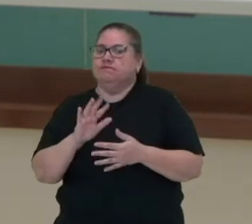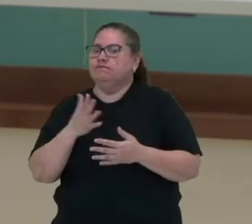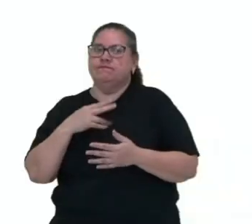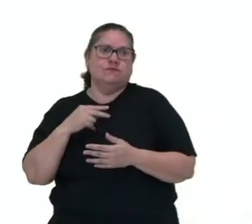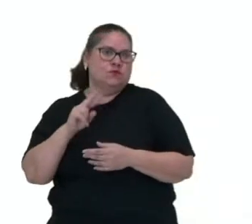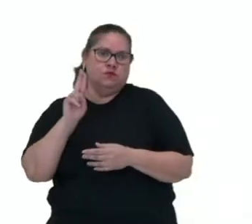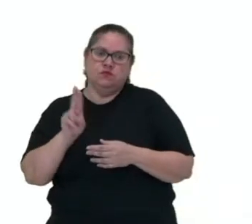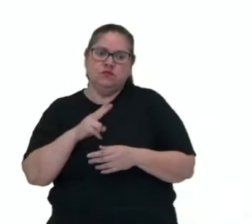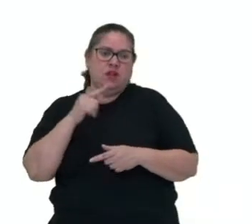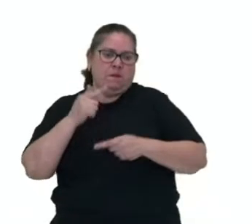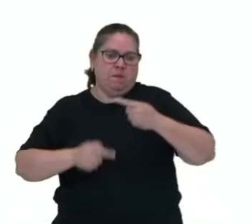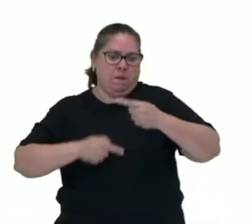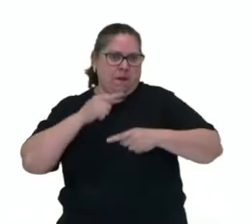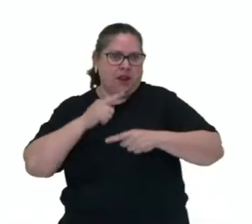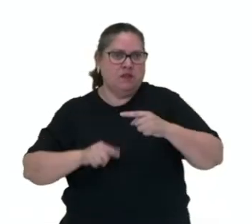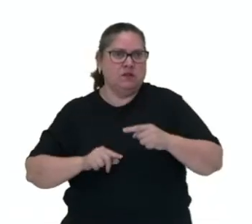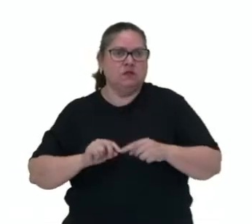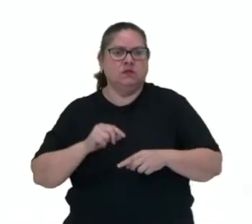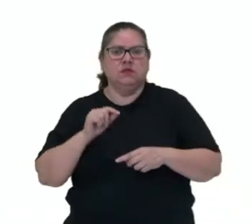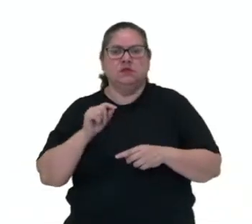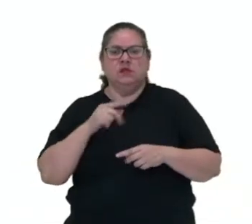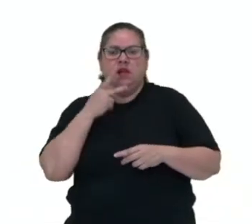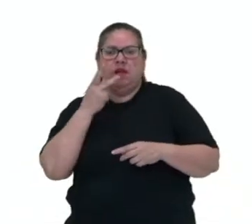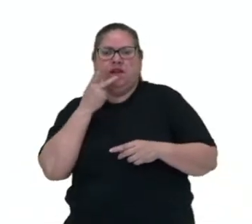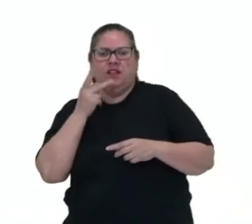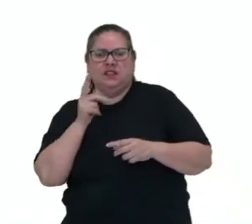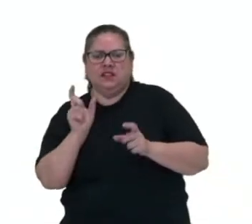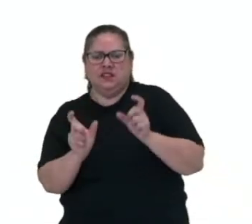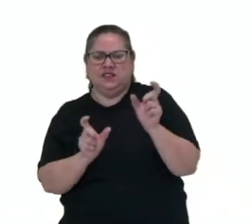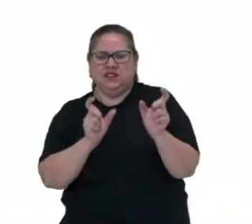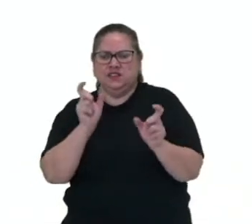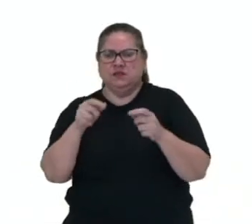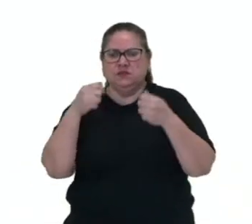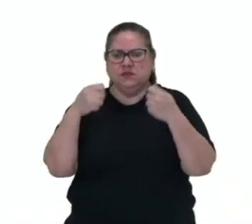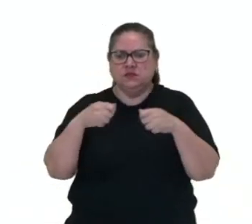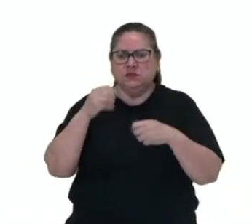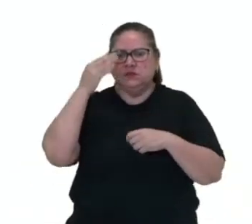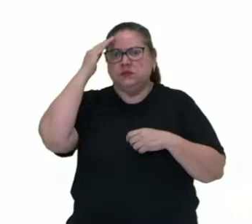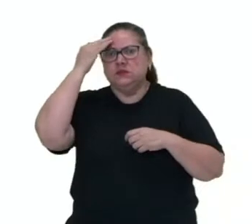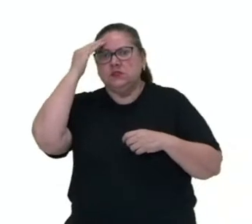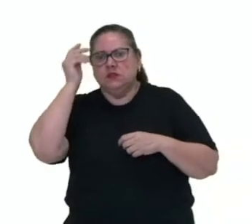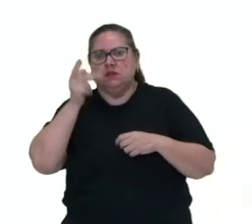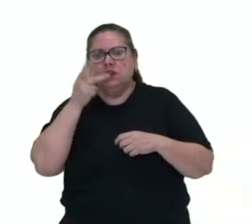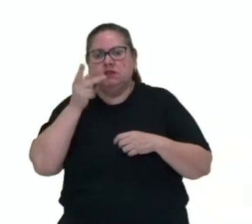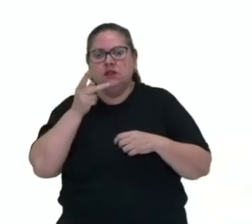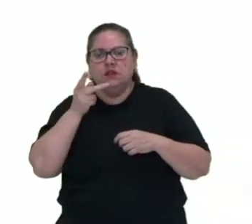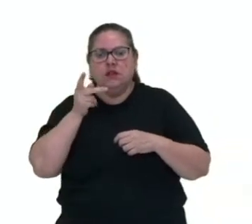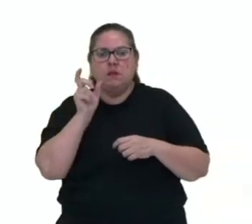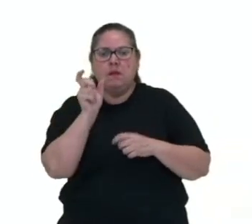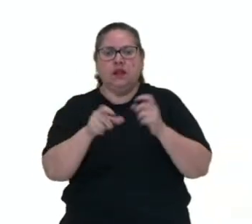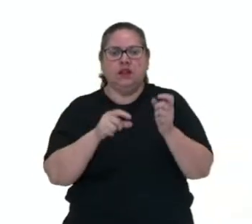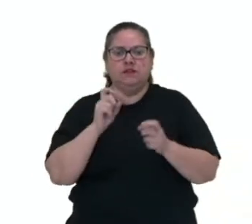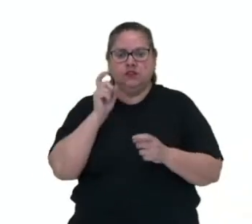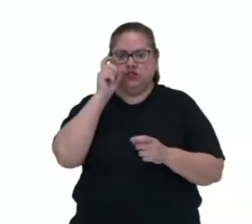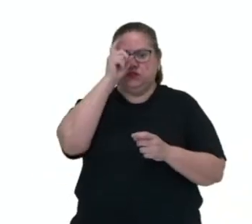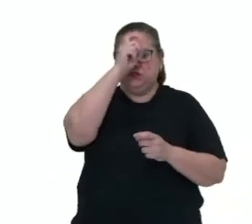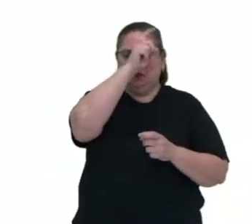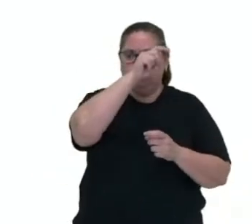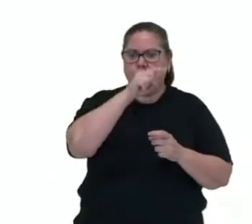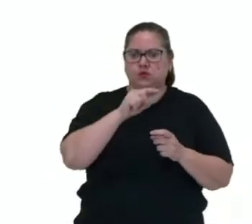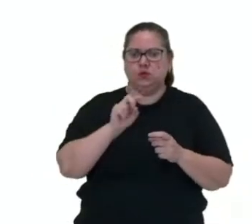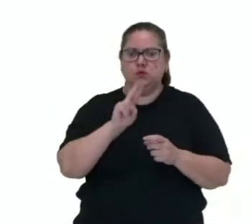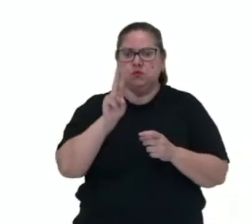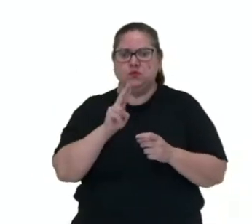gírias. Cuidado com o vocabulário rebuscado. As pessoas precisam entender o que você fala. Usar palavras muito difíceis ou de uso